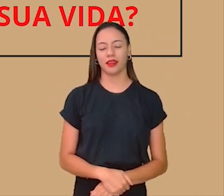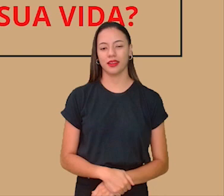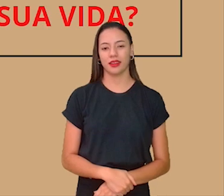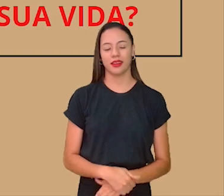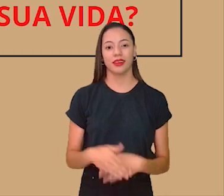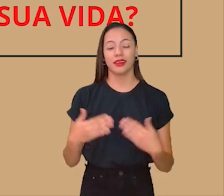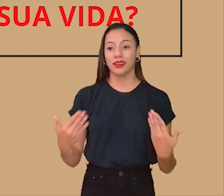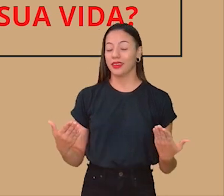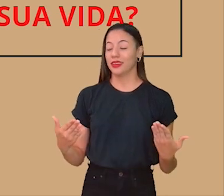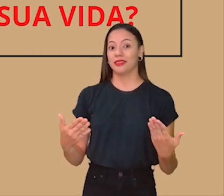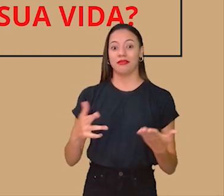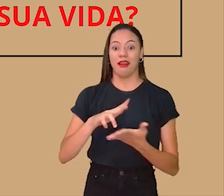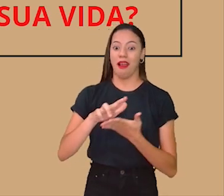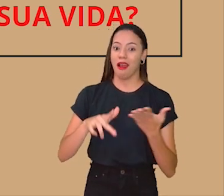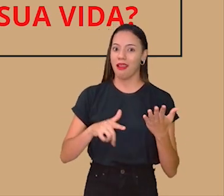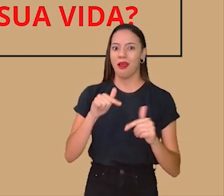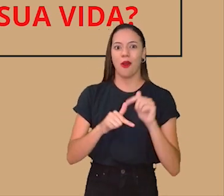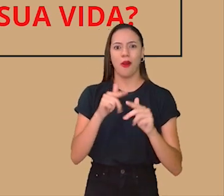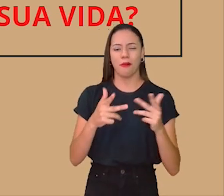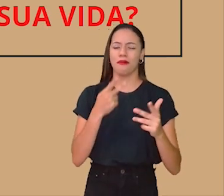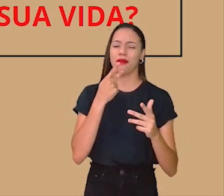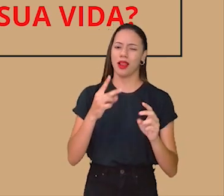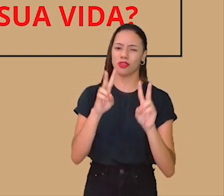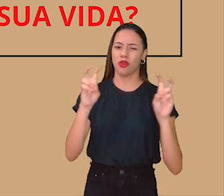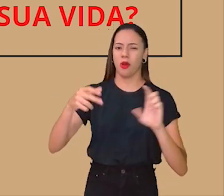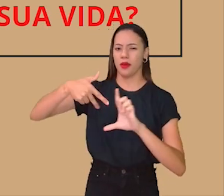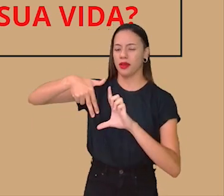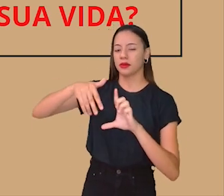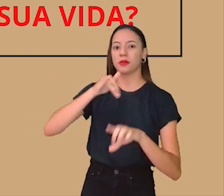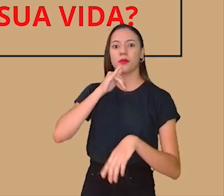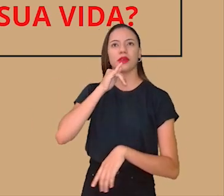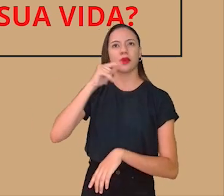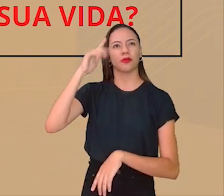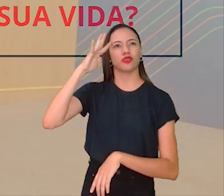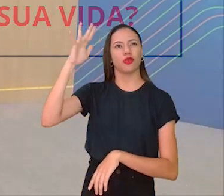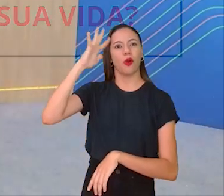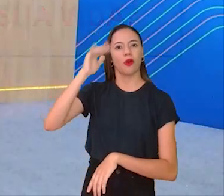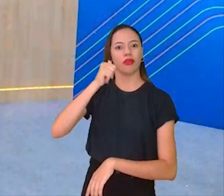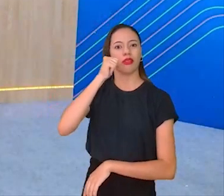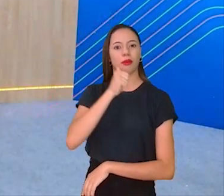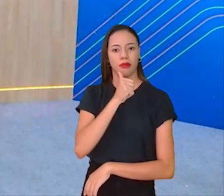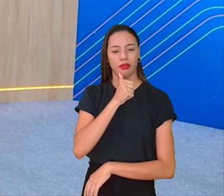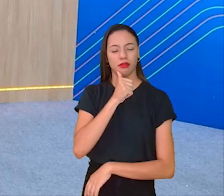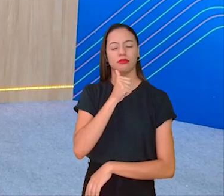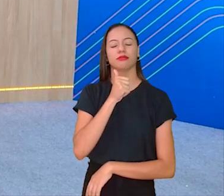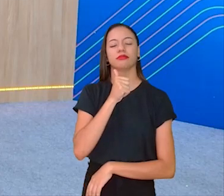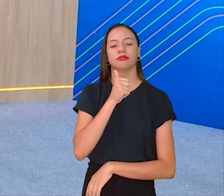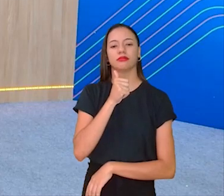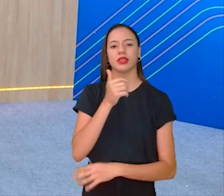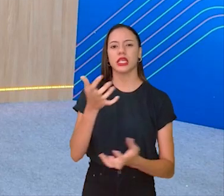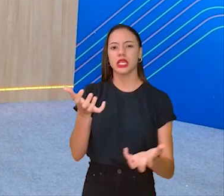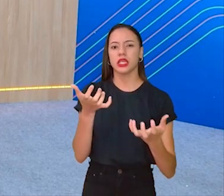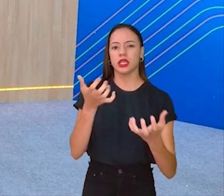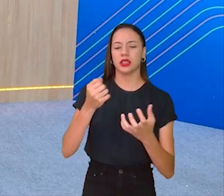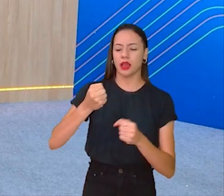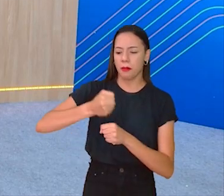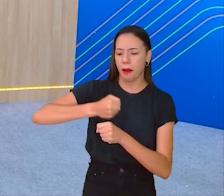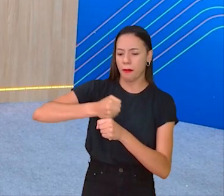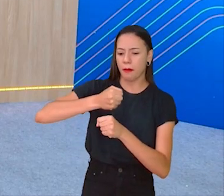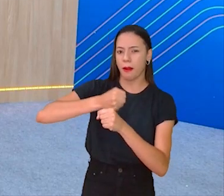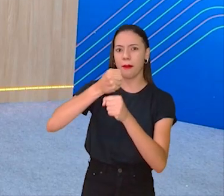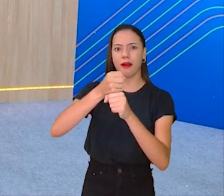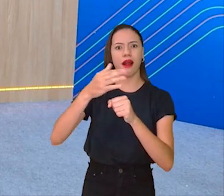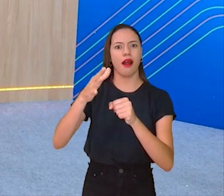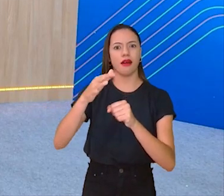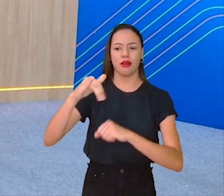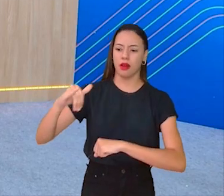Enfim, muita coisa para falar sobre ela, né? Sobre, por exemplo, o sonho da menina, né? De construir um avião ali, né? E